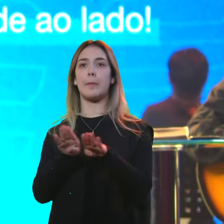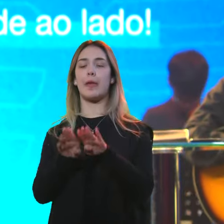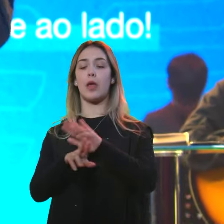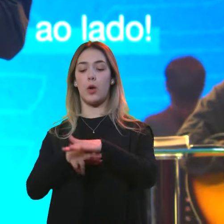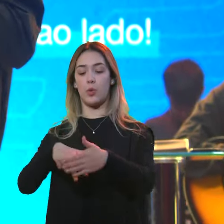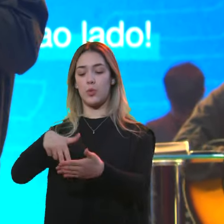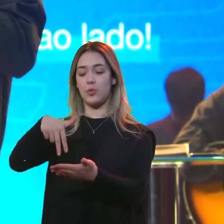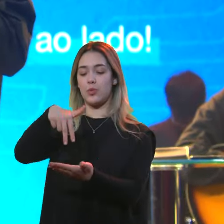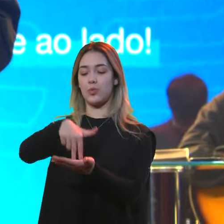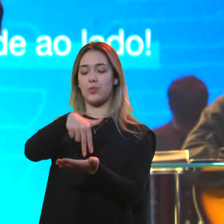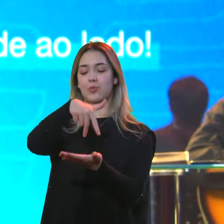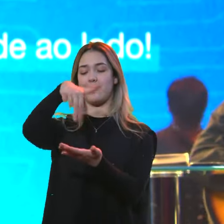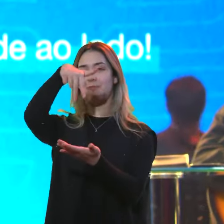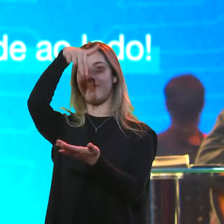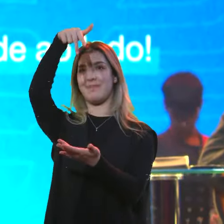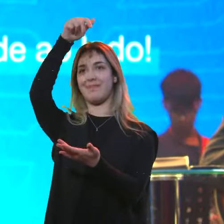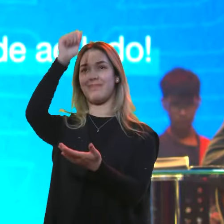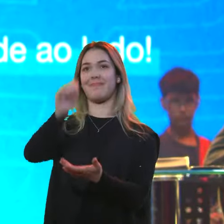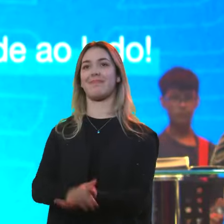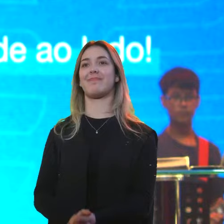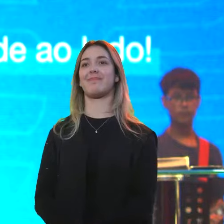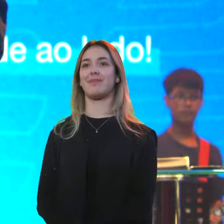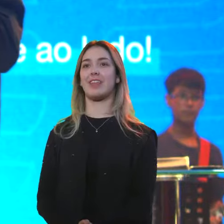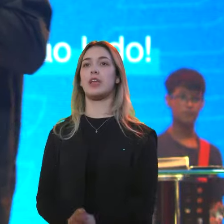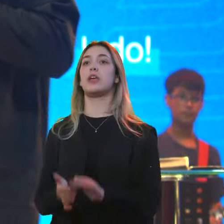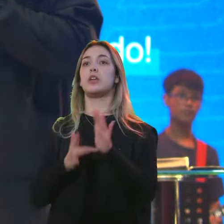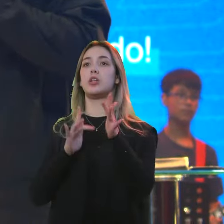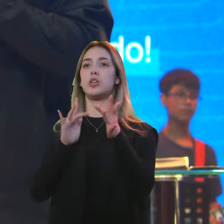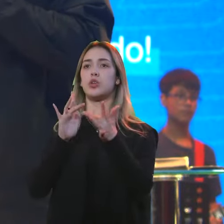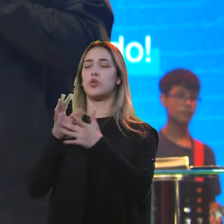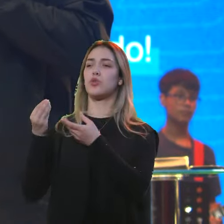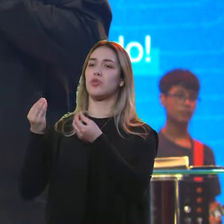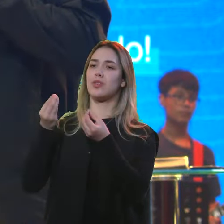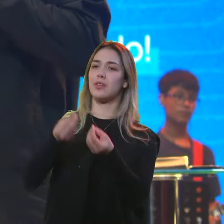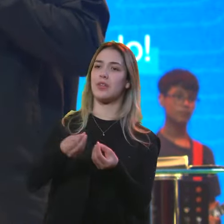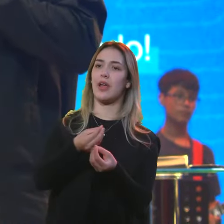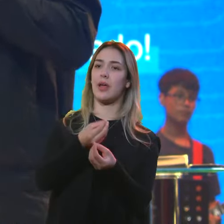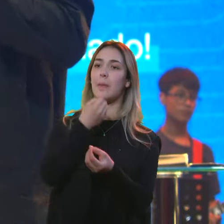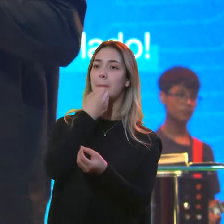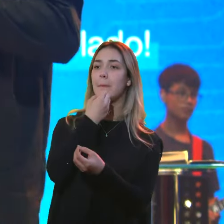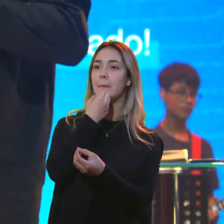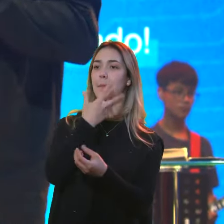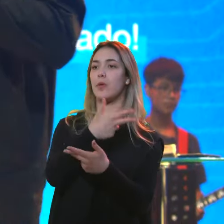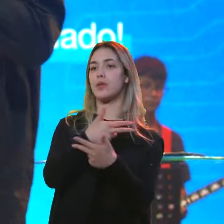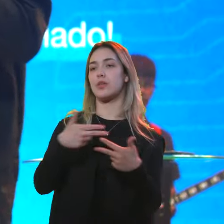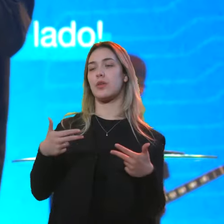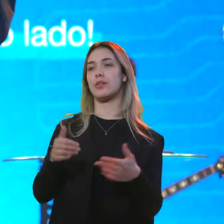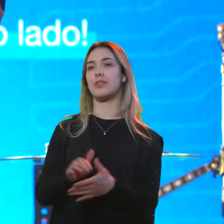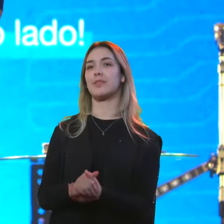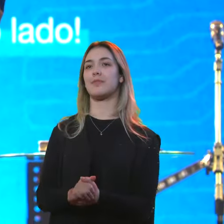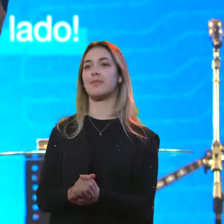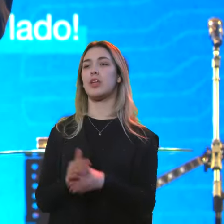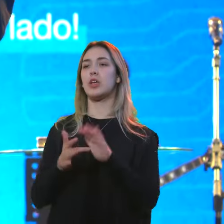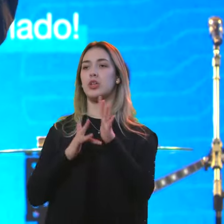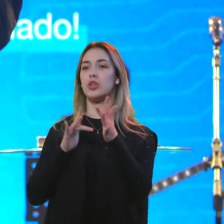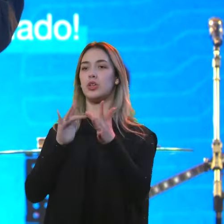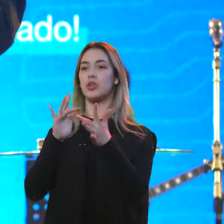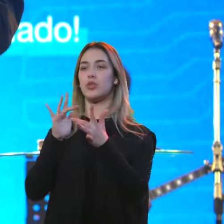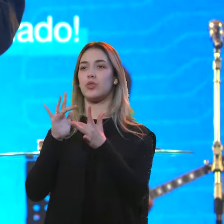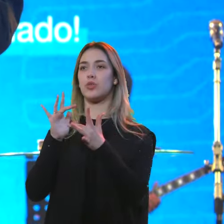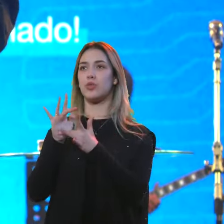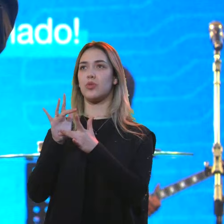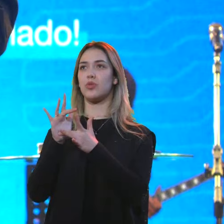ressuscitar? Porque Ele não simplesmente te livra do que é ruim, Ele te traz o que é bom. Ele traz Ele mesmo para você. Ele